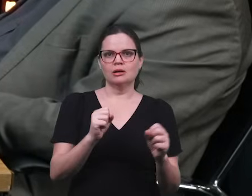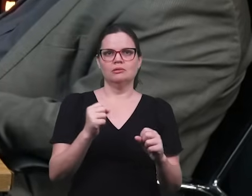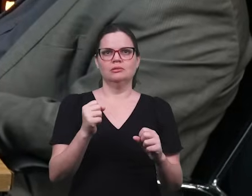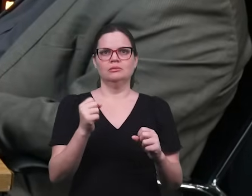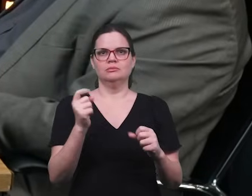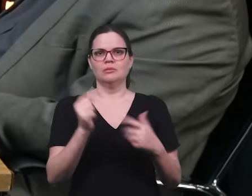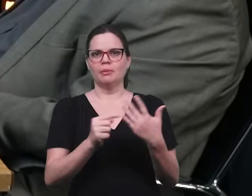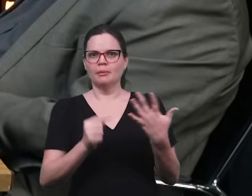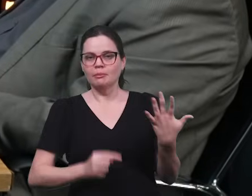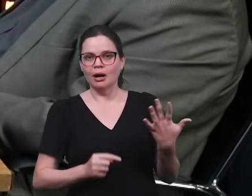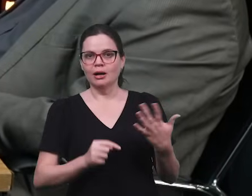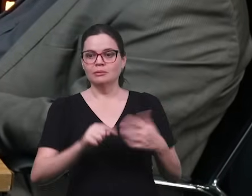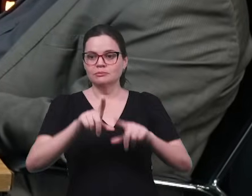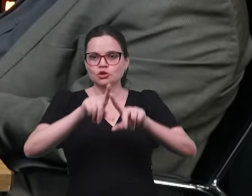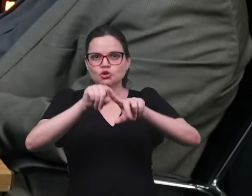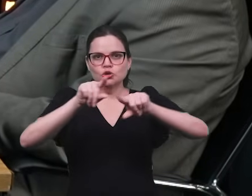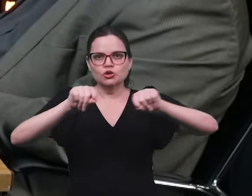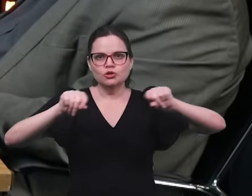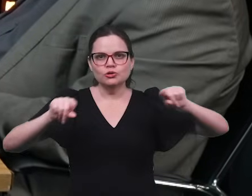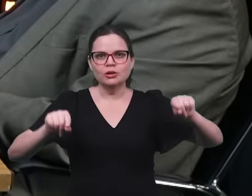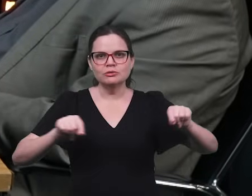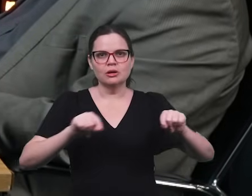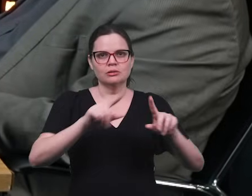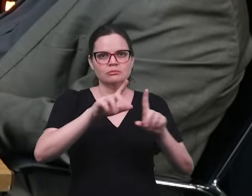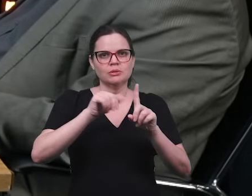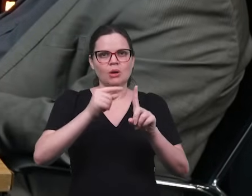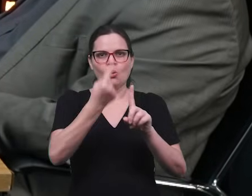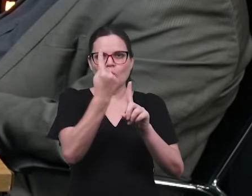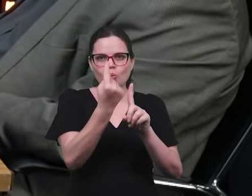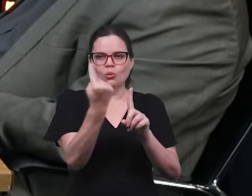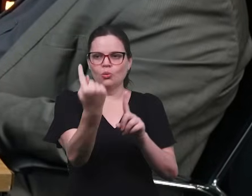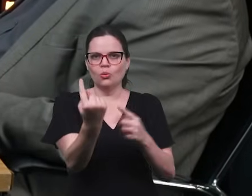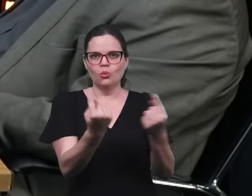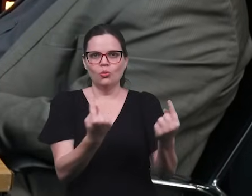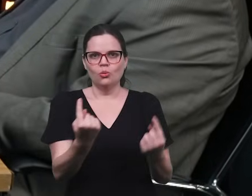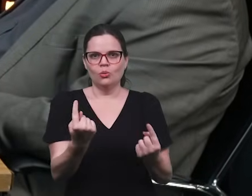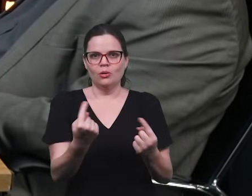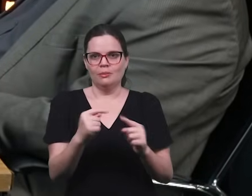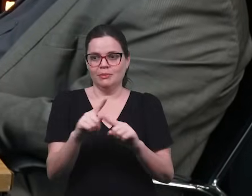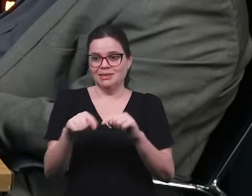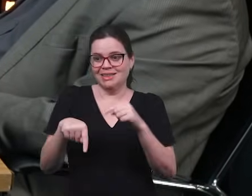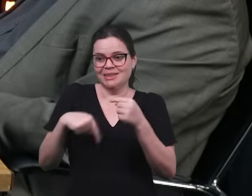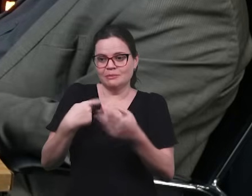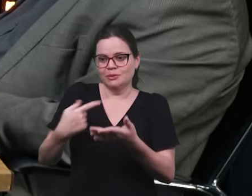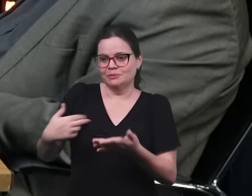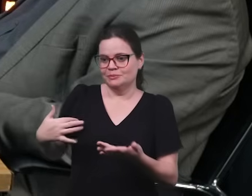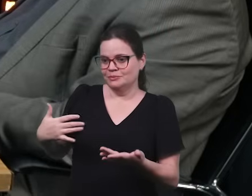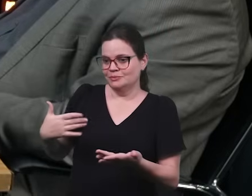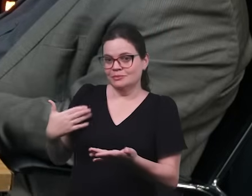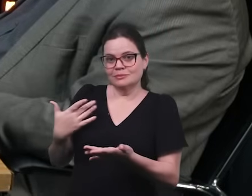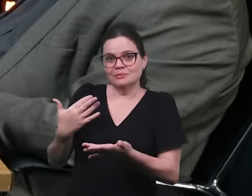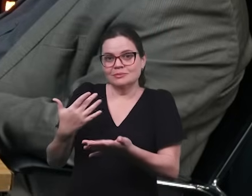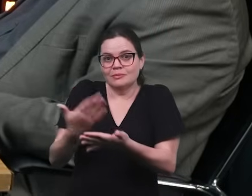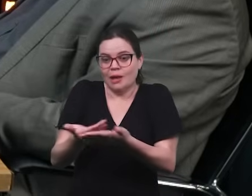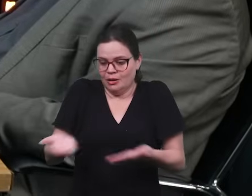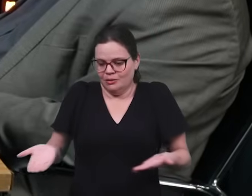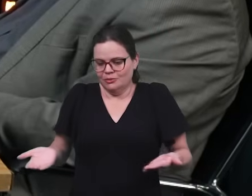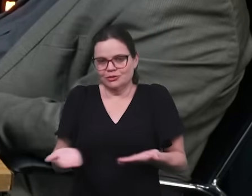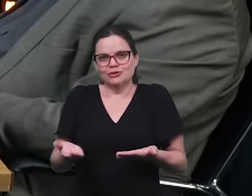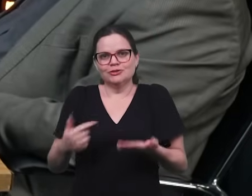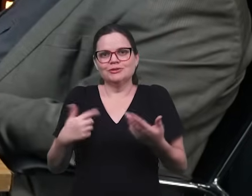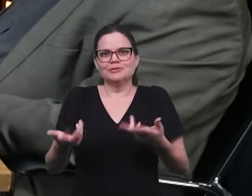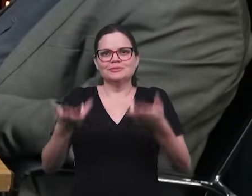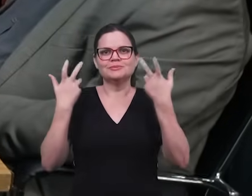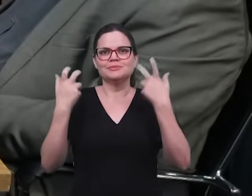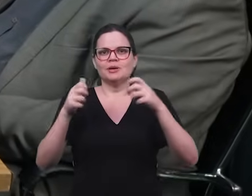tarde. E o Senhor levantou homens, foi falando com eles, enchendo o Espírito Santo. Mas vai chegar um momento, como nós vamos chegar lá, nós